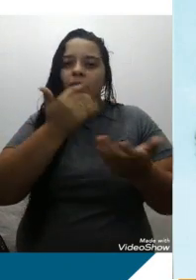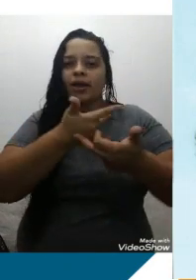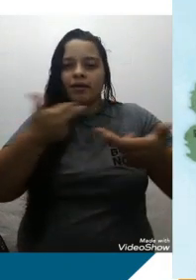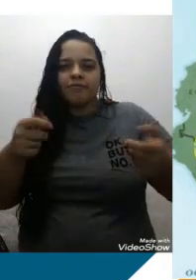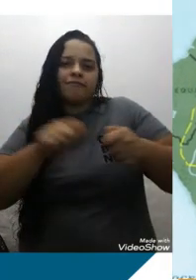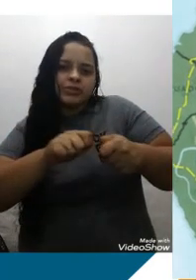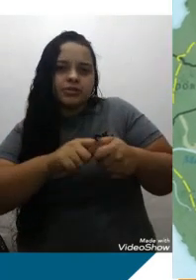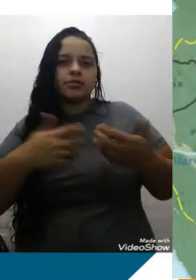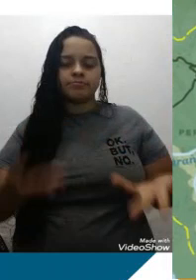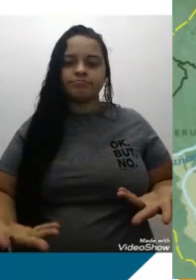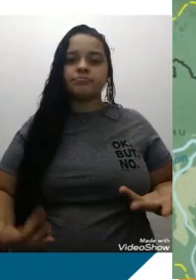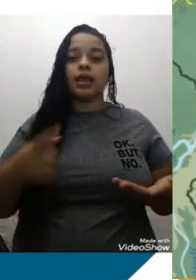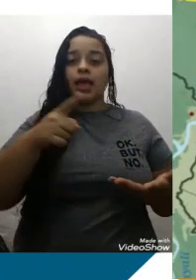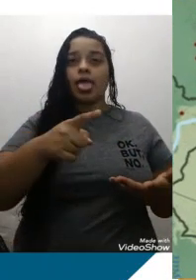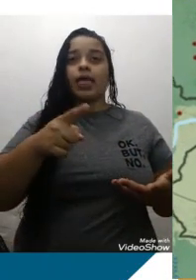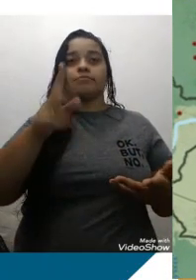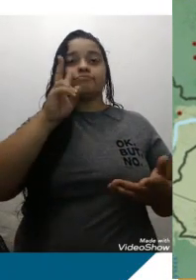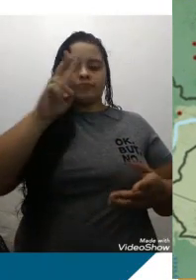da Amazônica, ela seria uma configuração